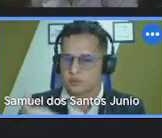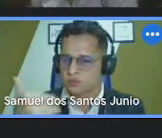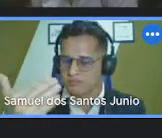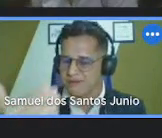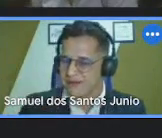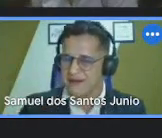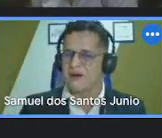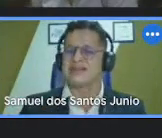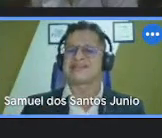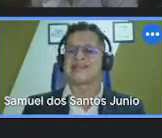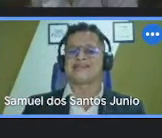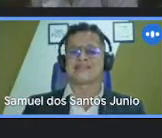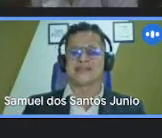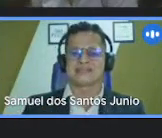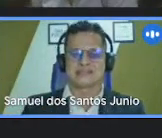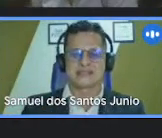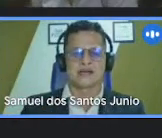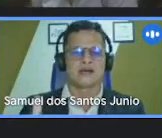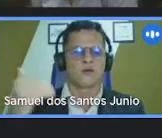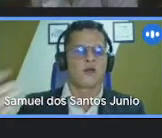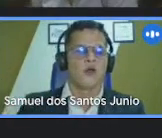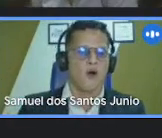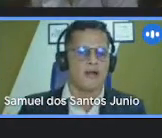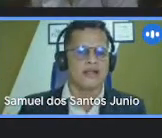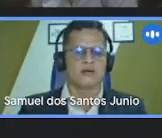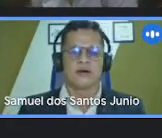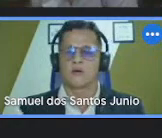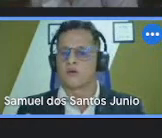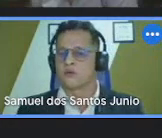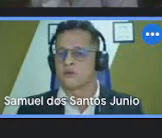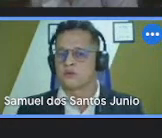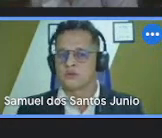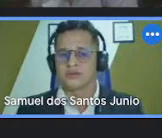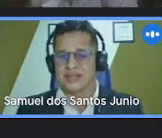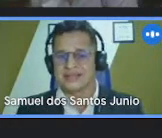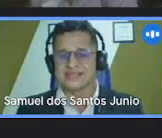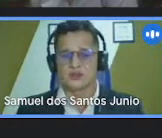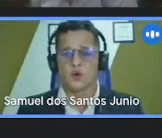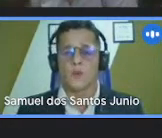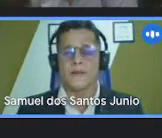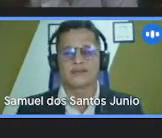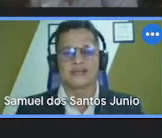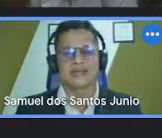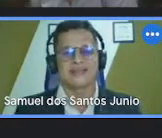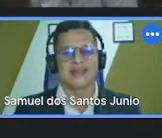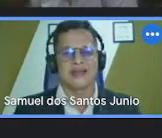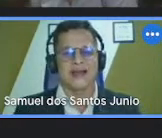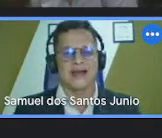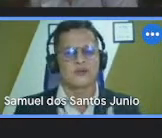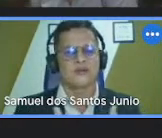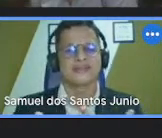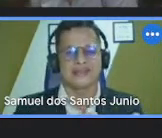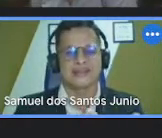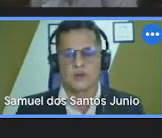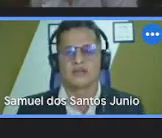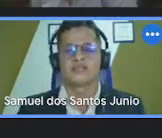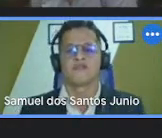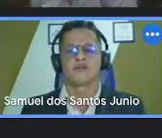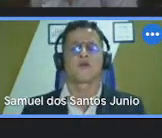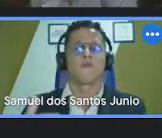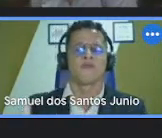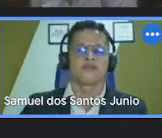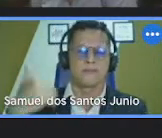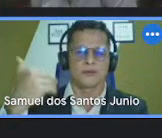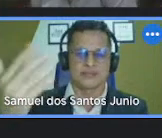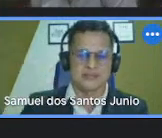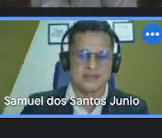junto, olhem as legislações, olhem, nesses documentos aí tem as orientações de